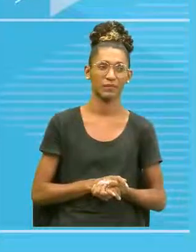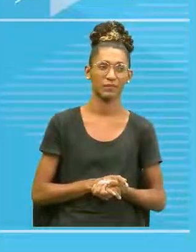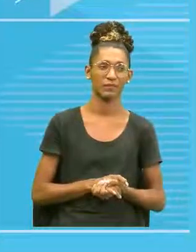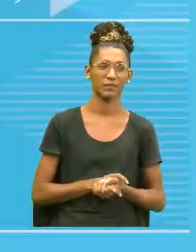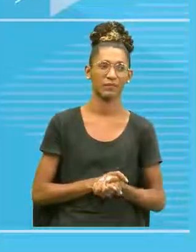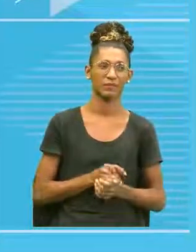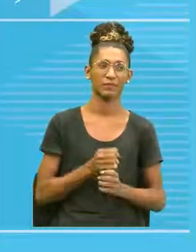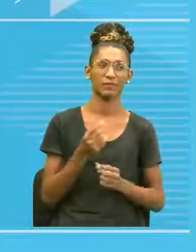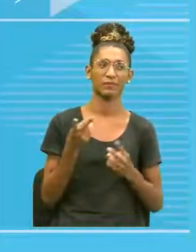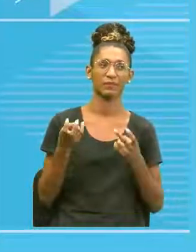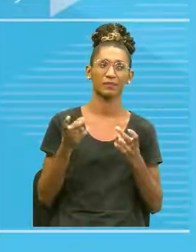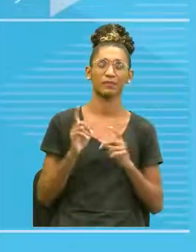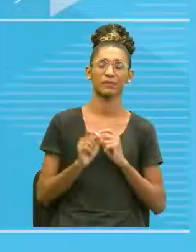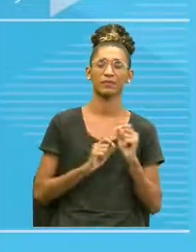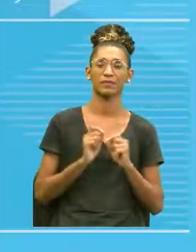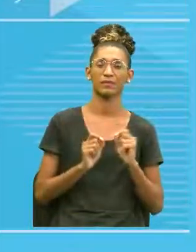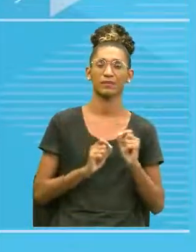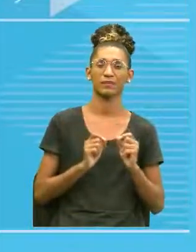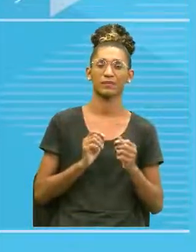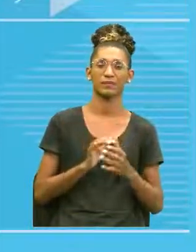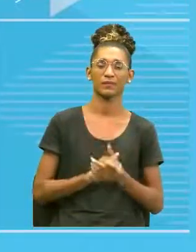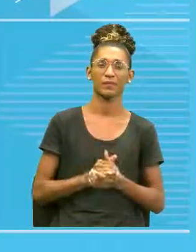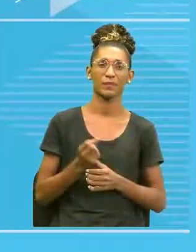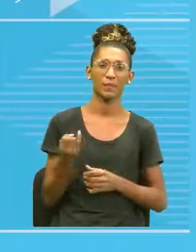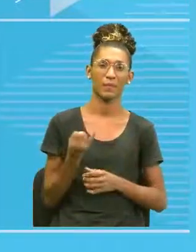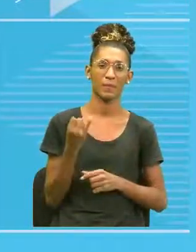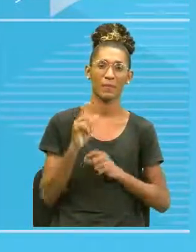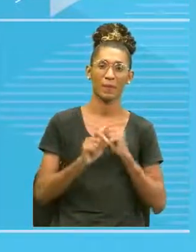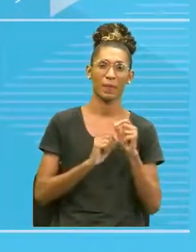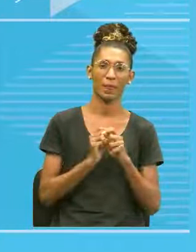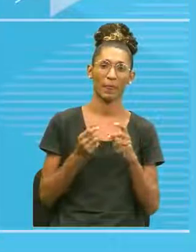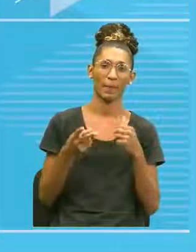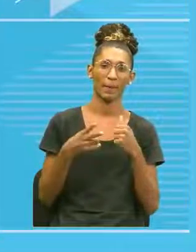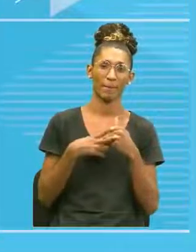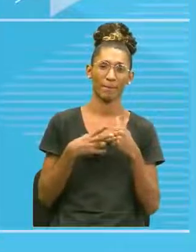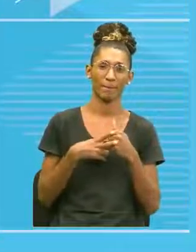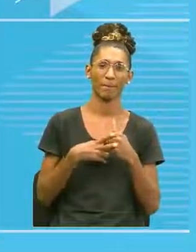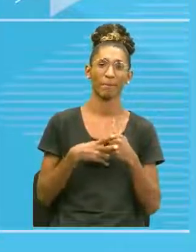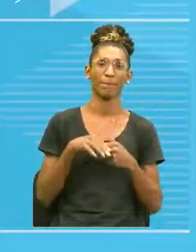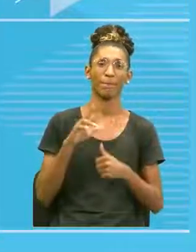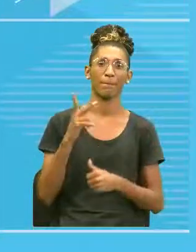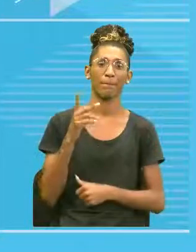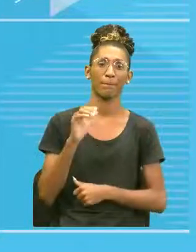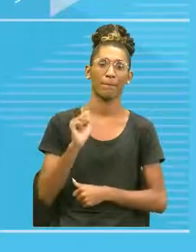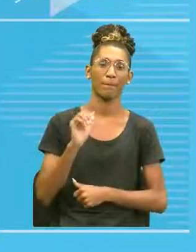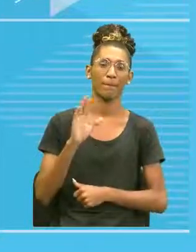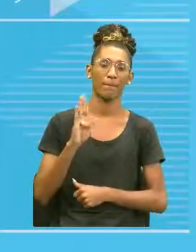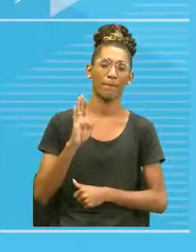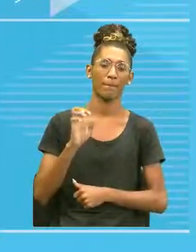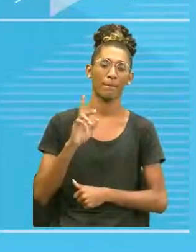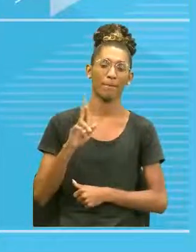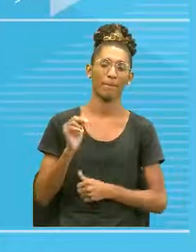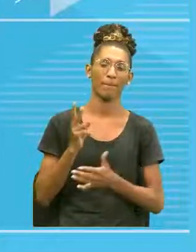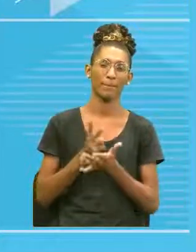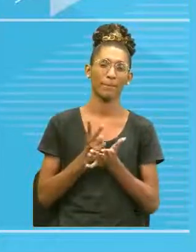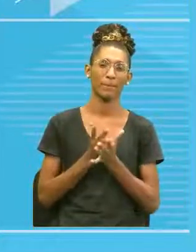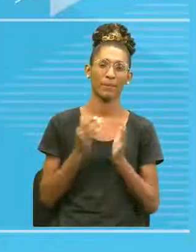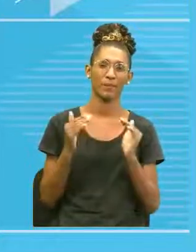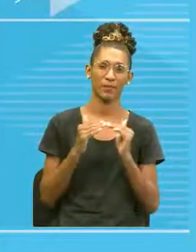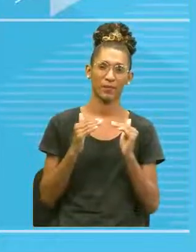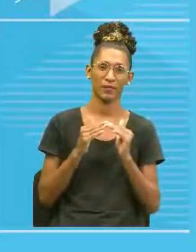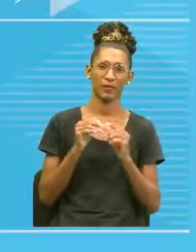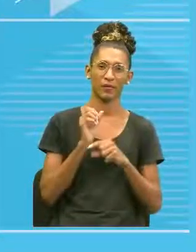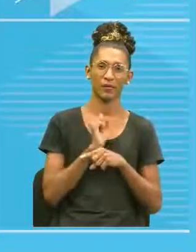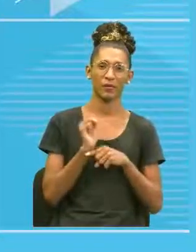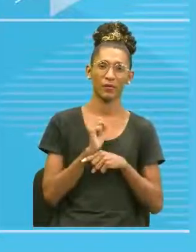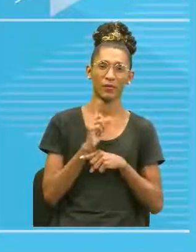e é para uma coisa fundamental e o verbo haver concorda com o sujeito que